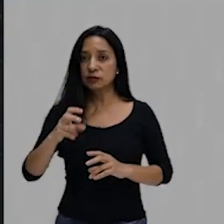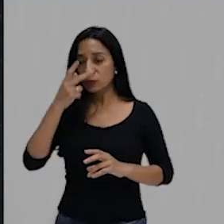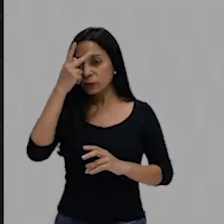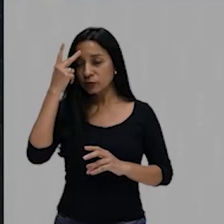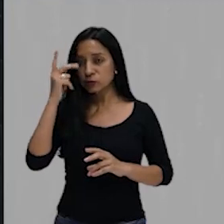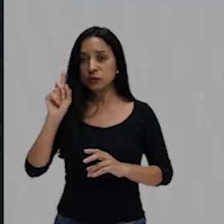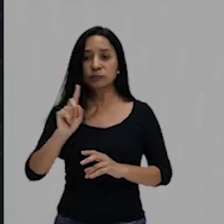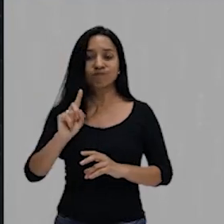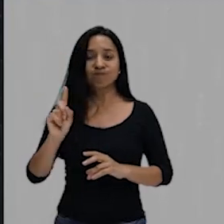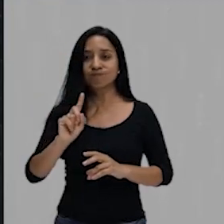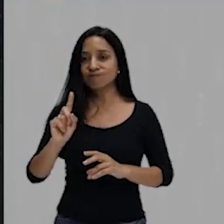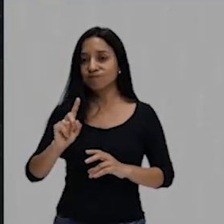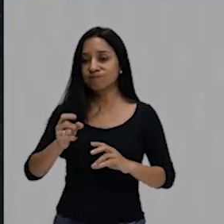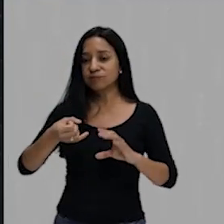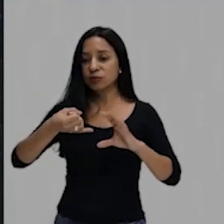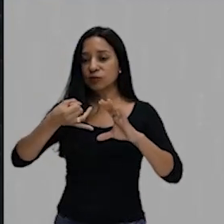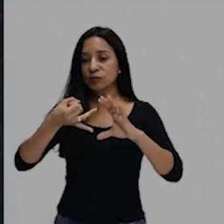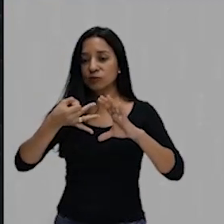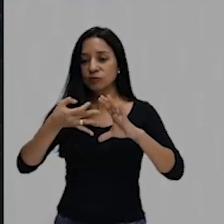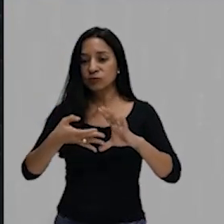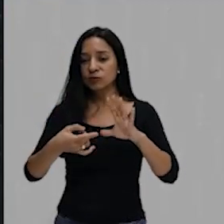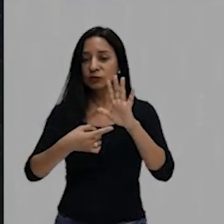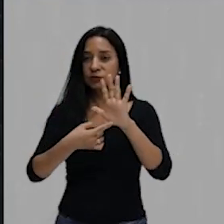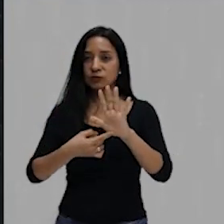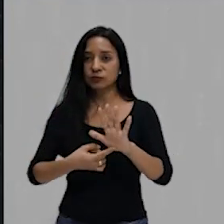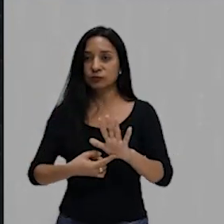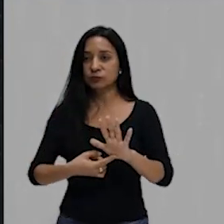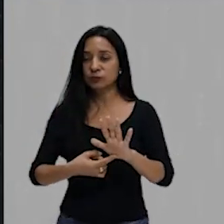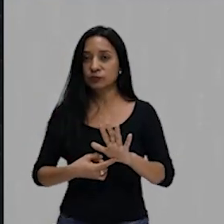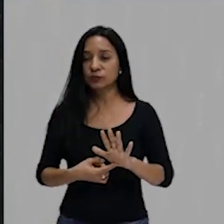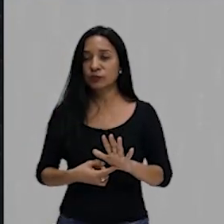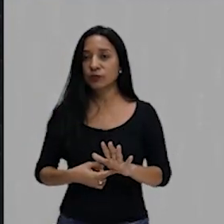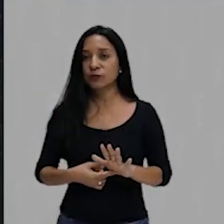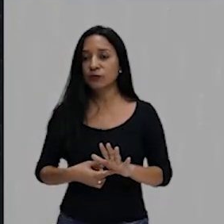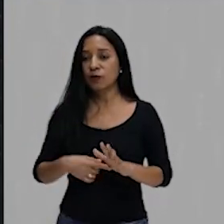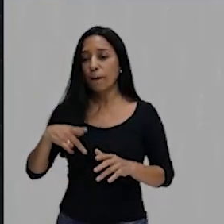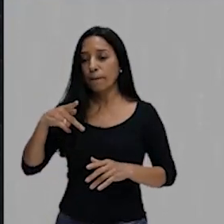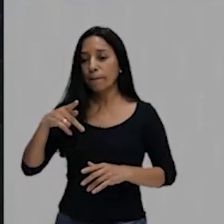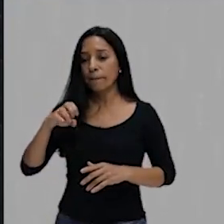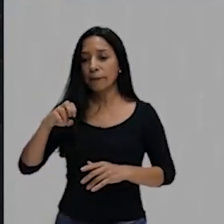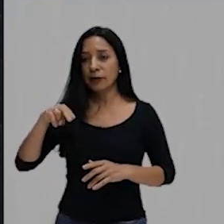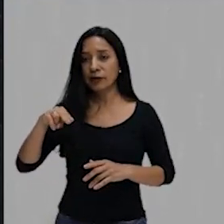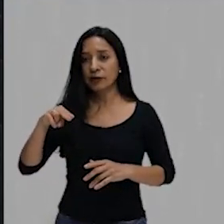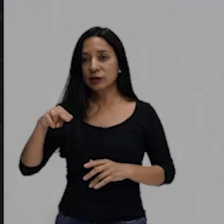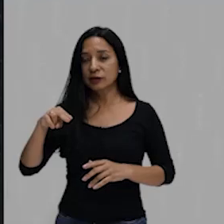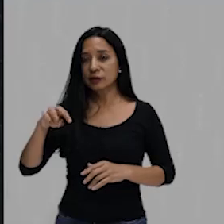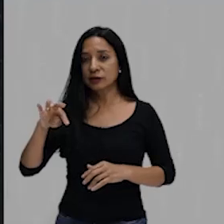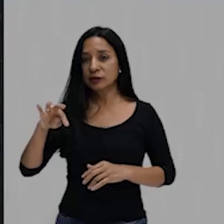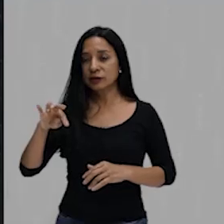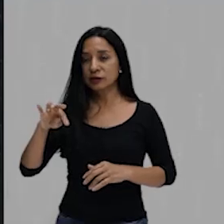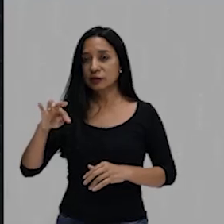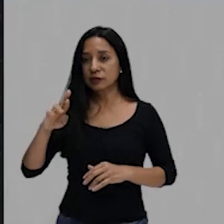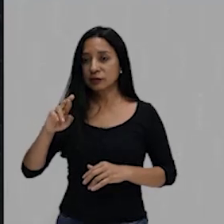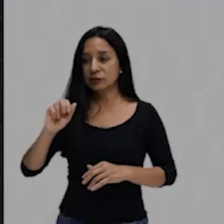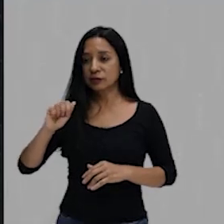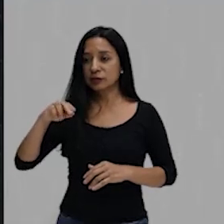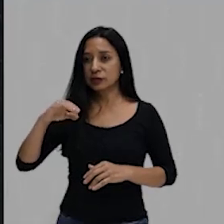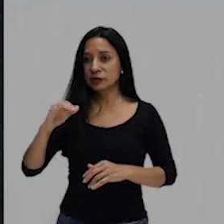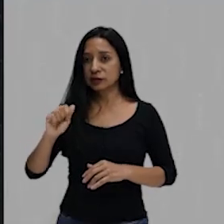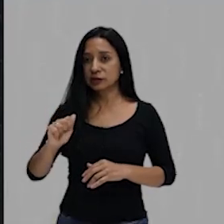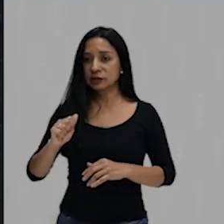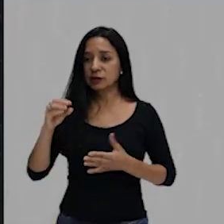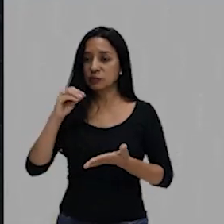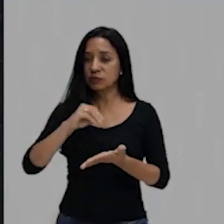não vão apresentar essa característica. Quer dizer que é uma penetrância incompleta. Nem todo mundo que tem esse